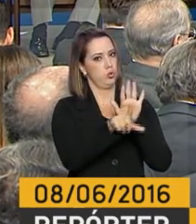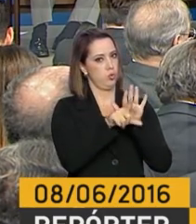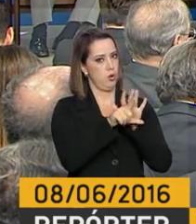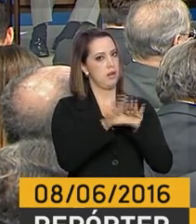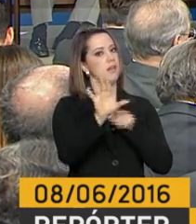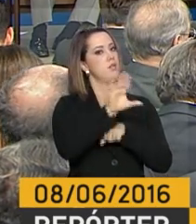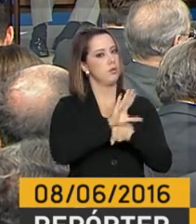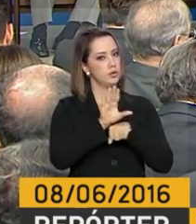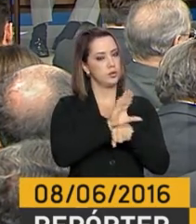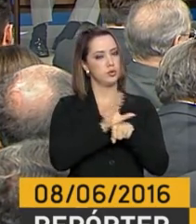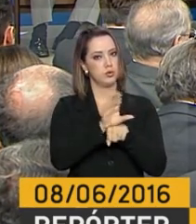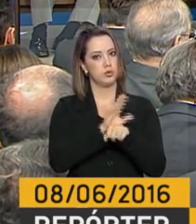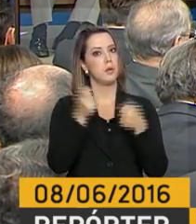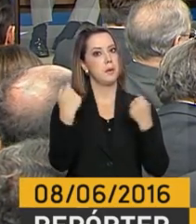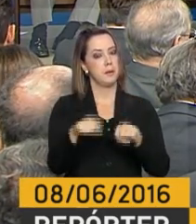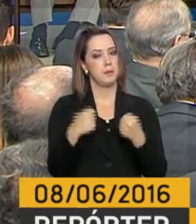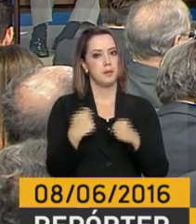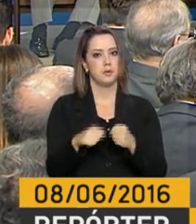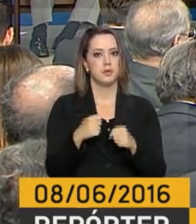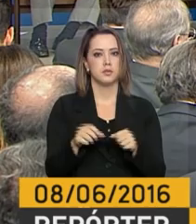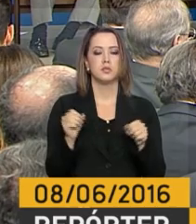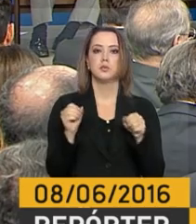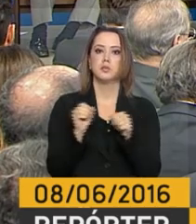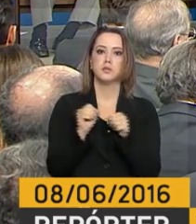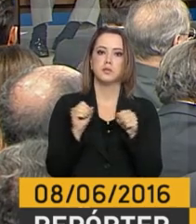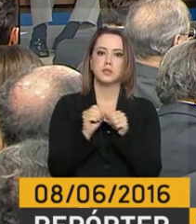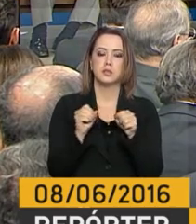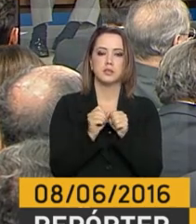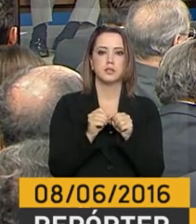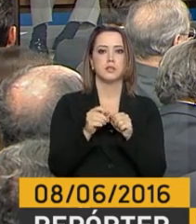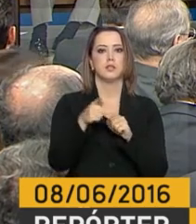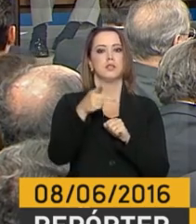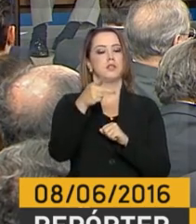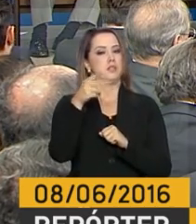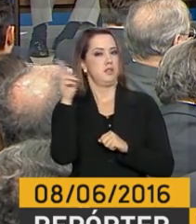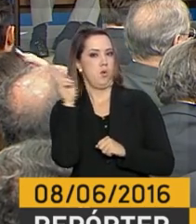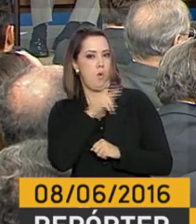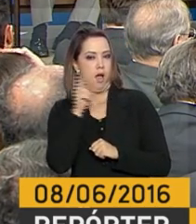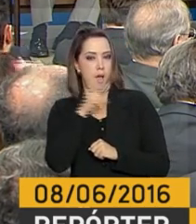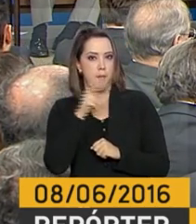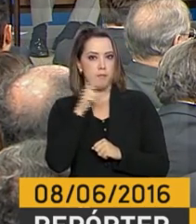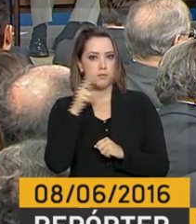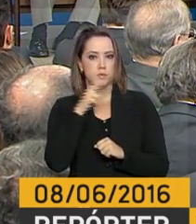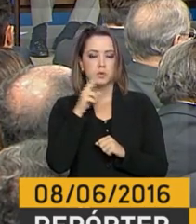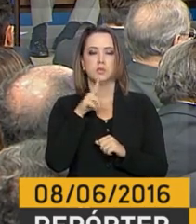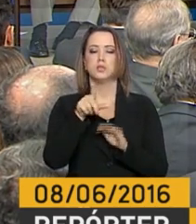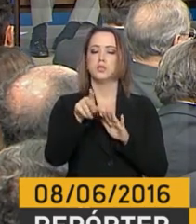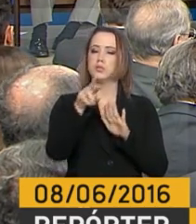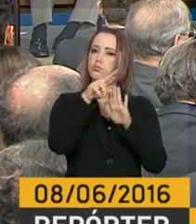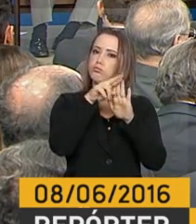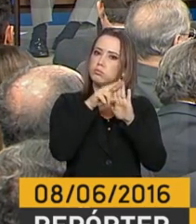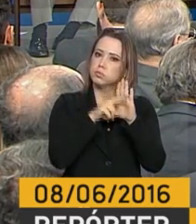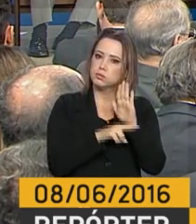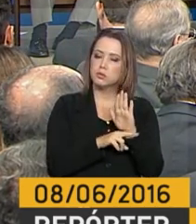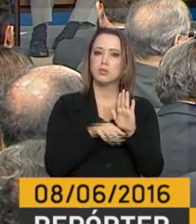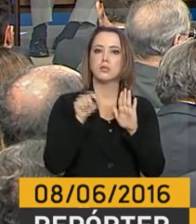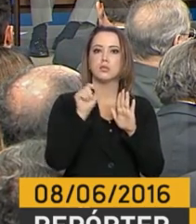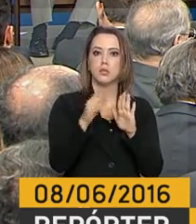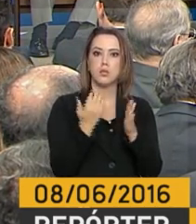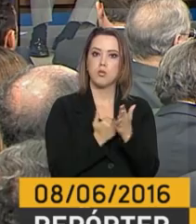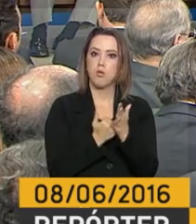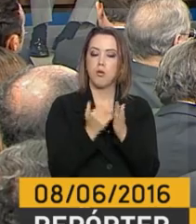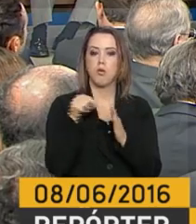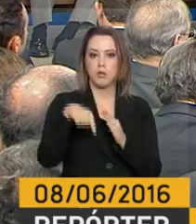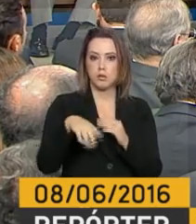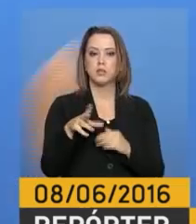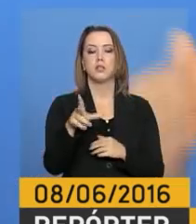constitucionalidade devemos implantar o pragmatismo e a rapidez que se existe na iniciativa